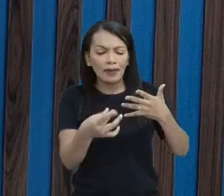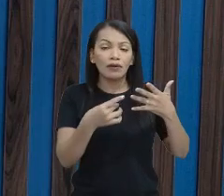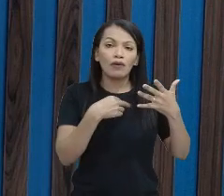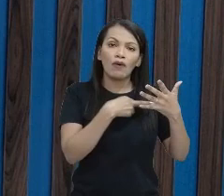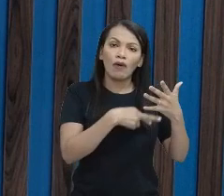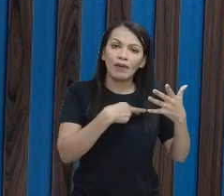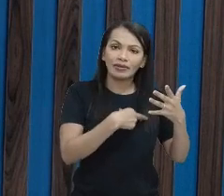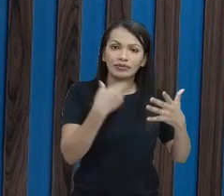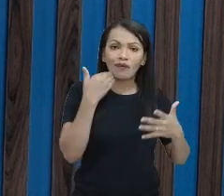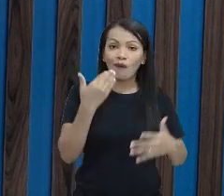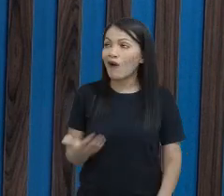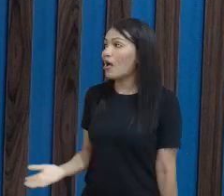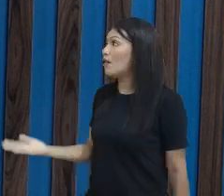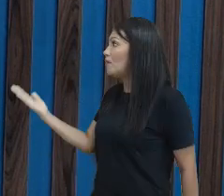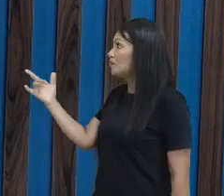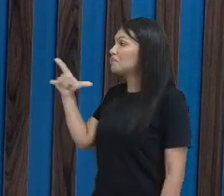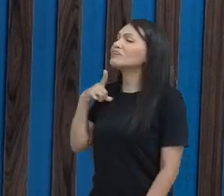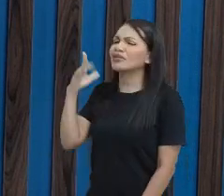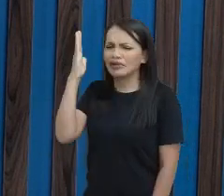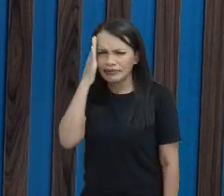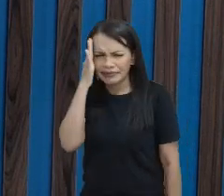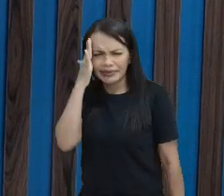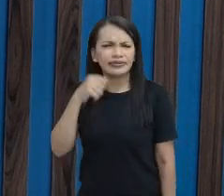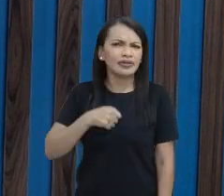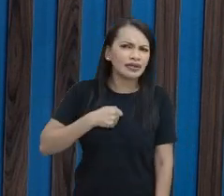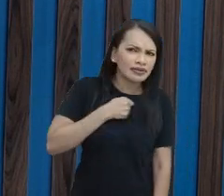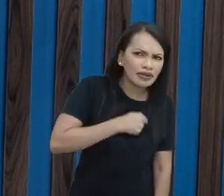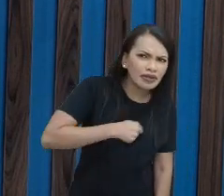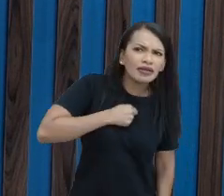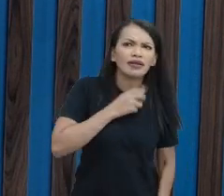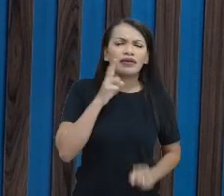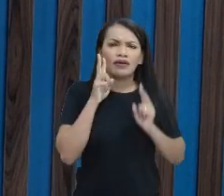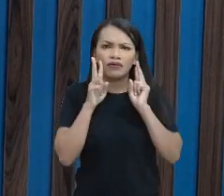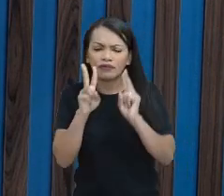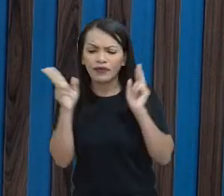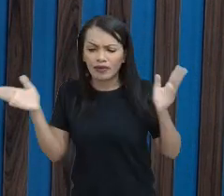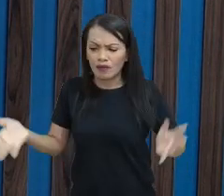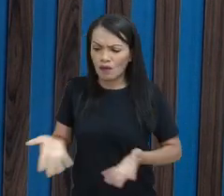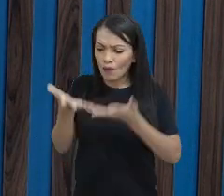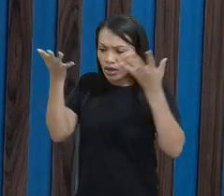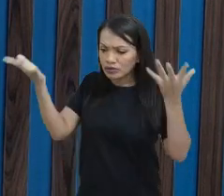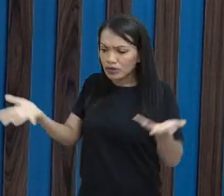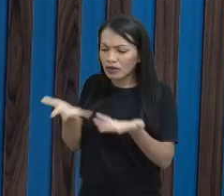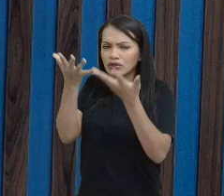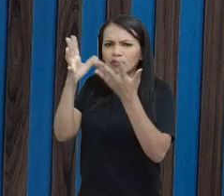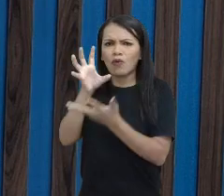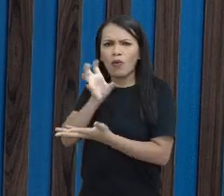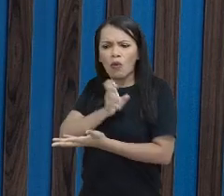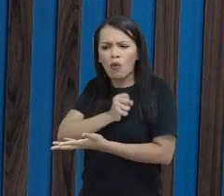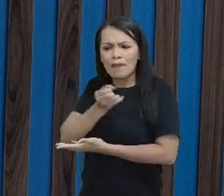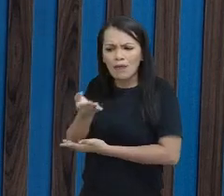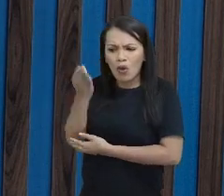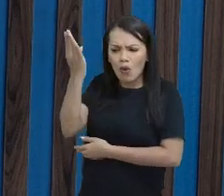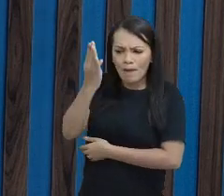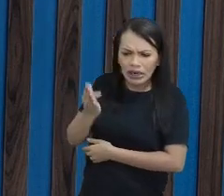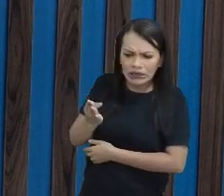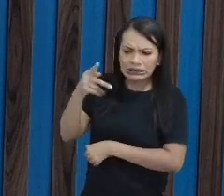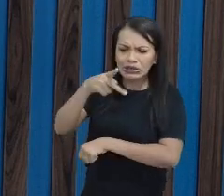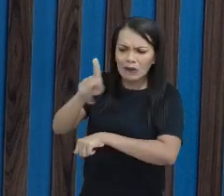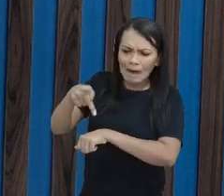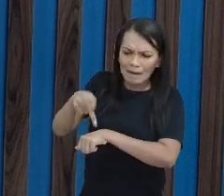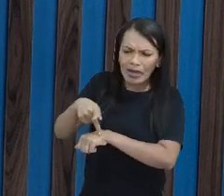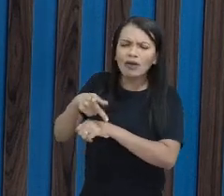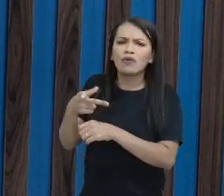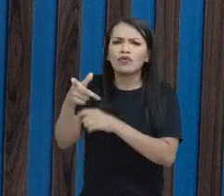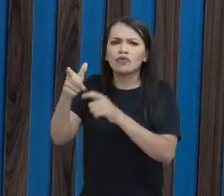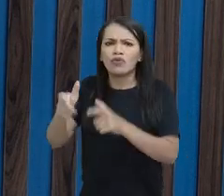fortes. Aqui a gente entende a saudade, a gente vê uma certa exaltação, né, da pátria, do belo, que seria um lugar belo